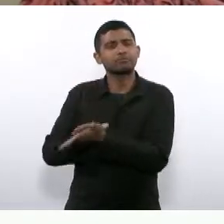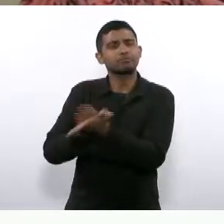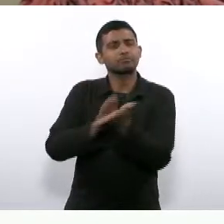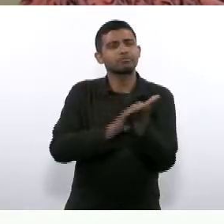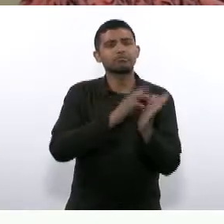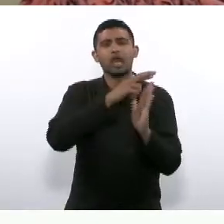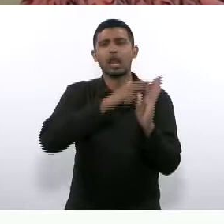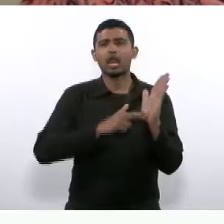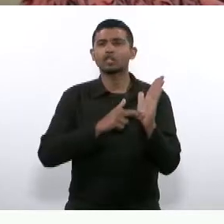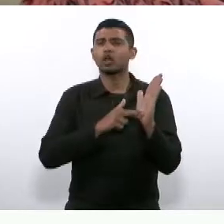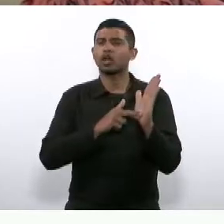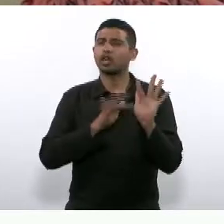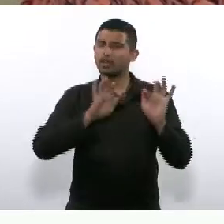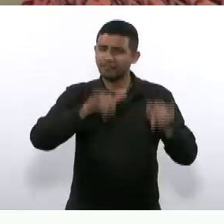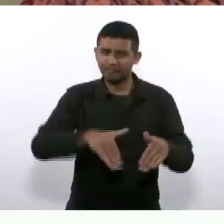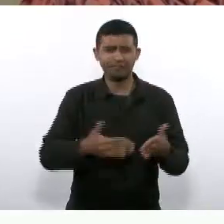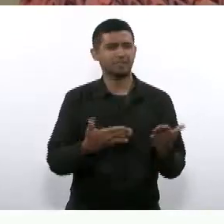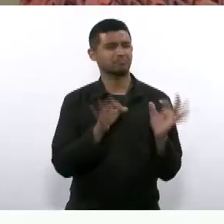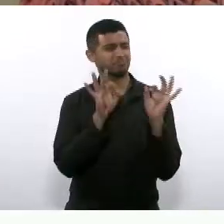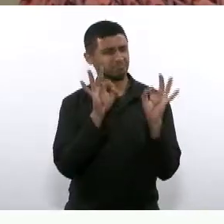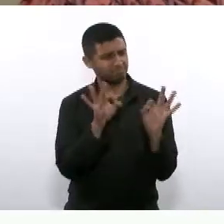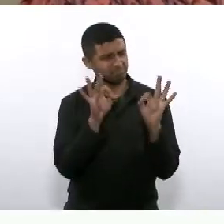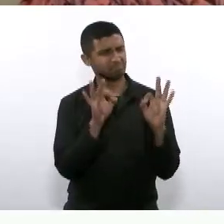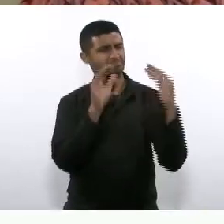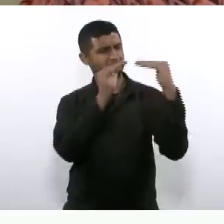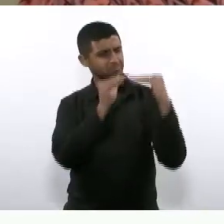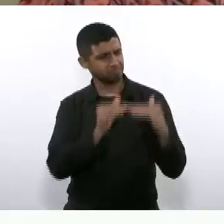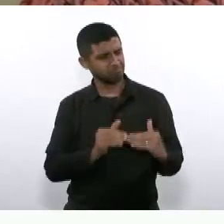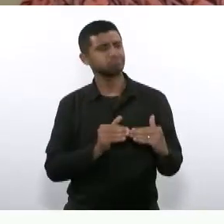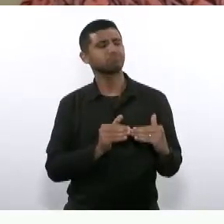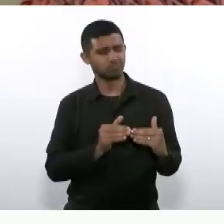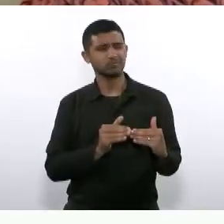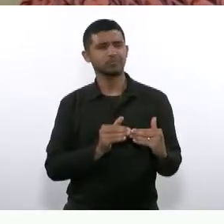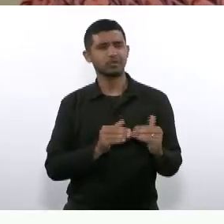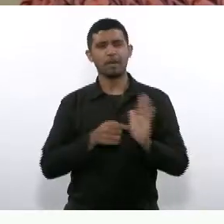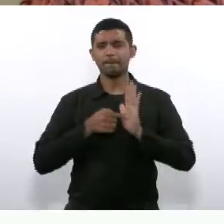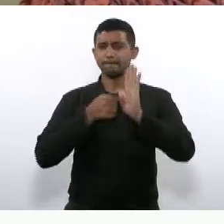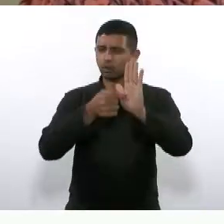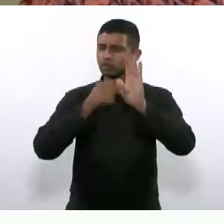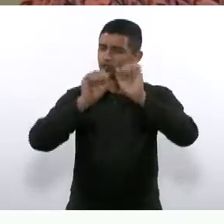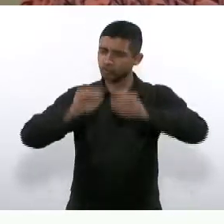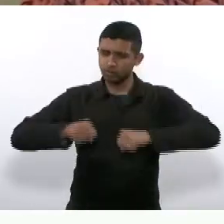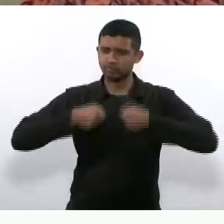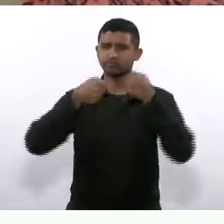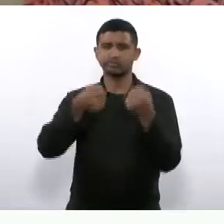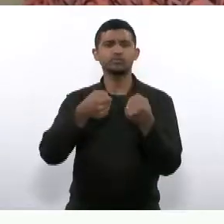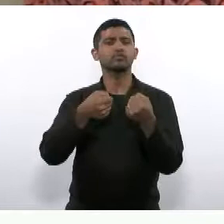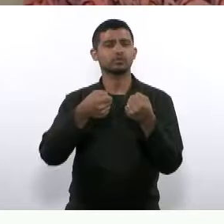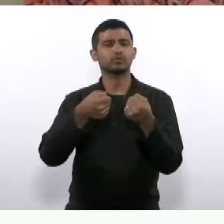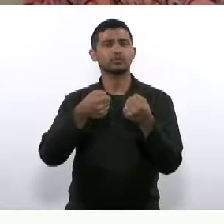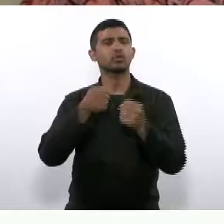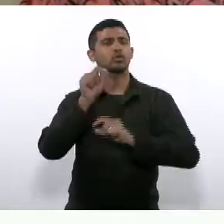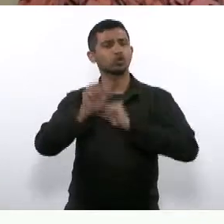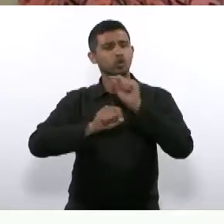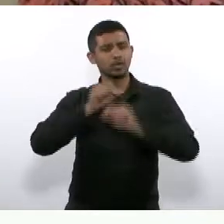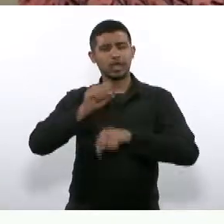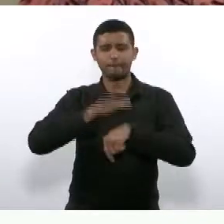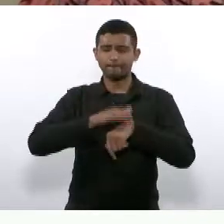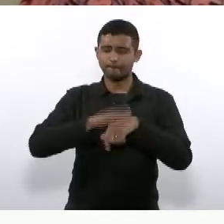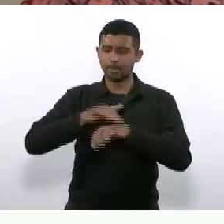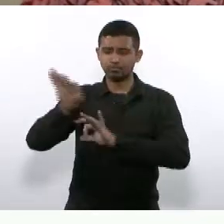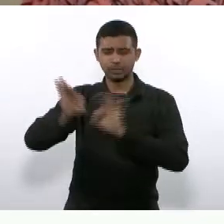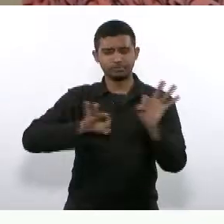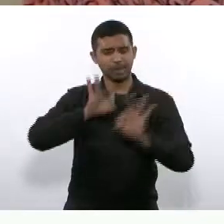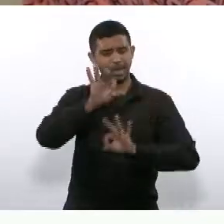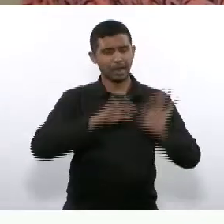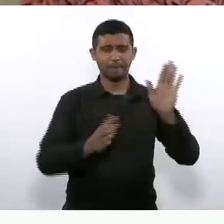relatório final, que está muito contundente, que apresentou esse esforço de confecção de